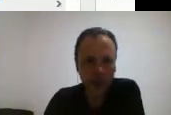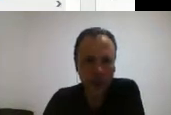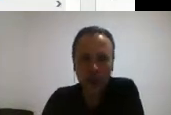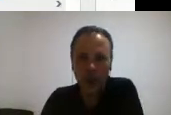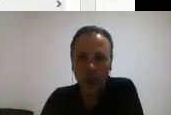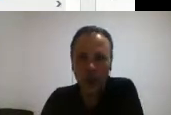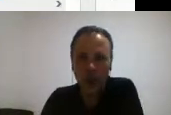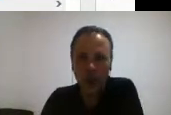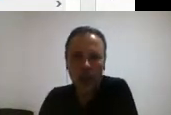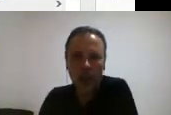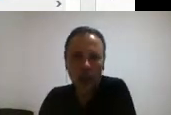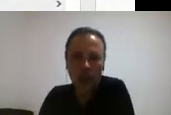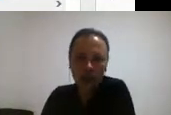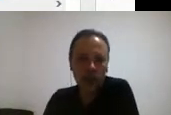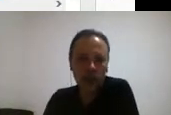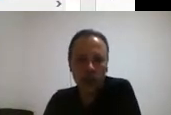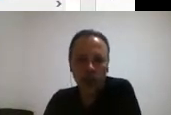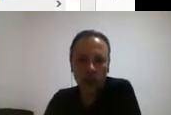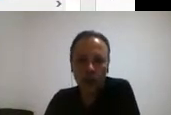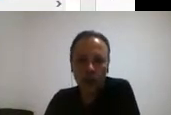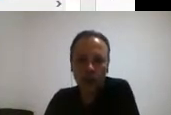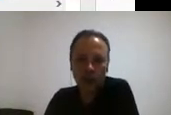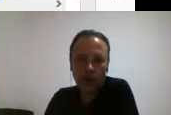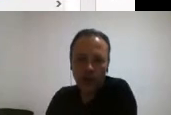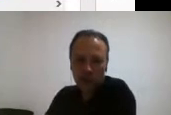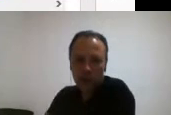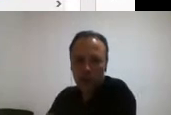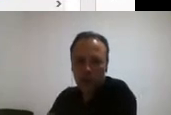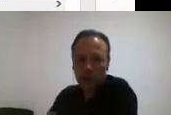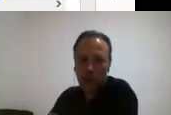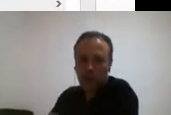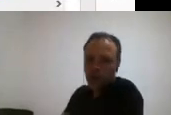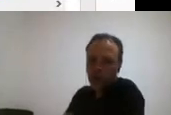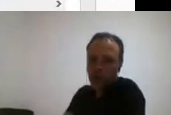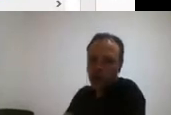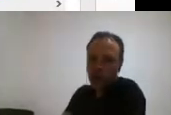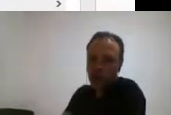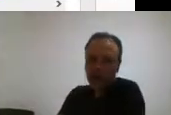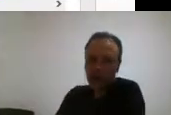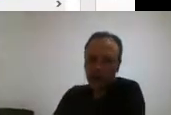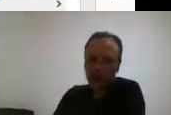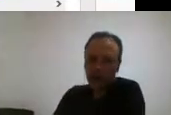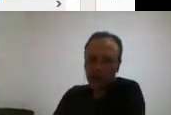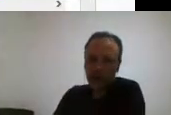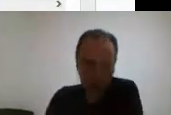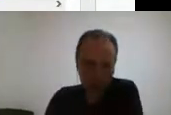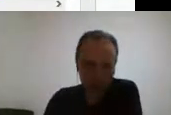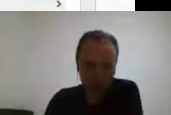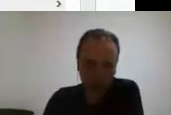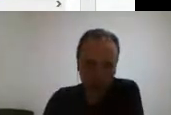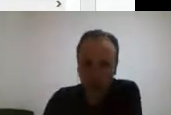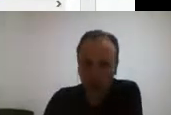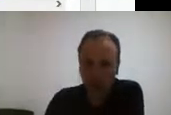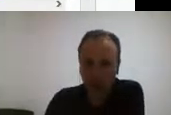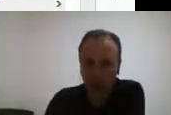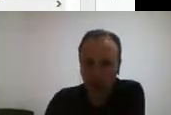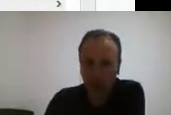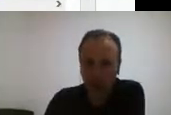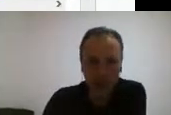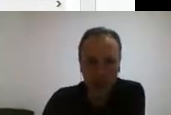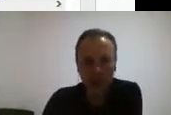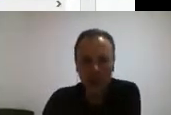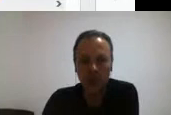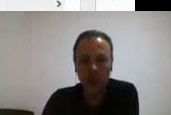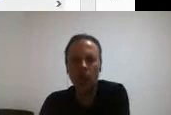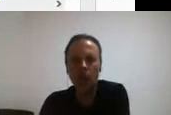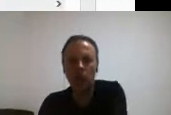né? Ah, mas ele pôs o código como varchar. Tudo bem, não tem problema. A gente vai ver isso mais para frente. Qual é o tamanho